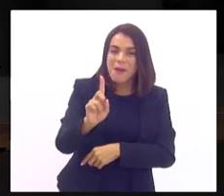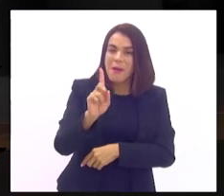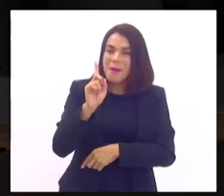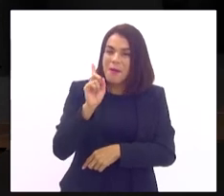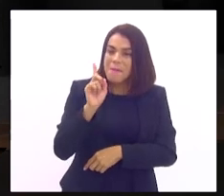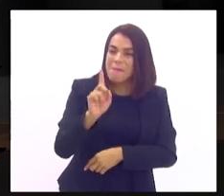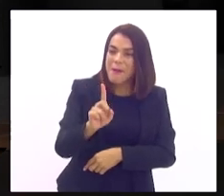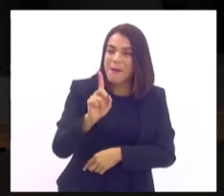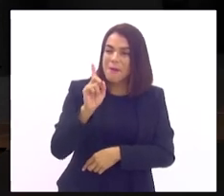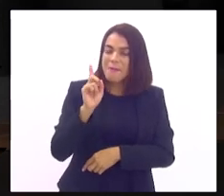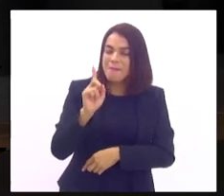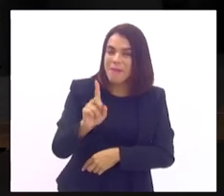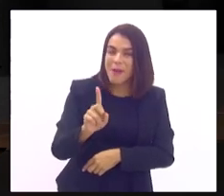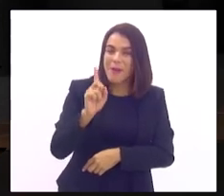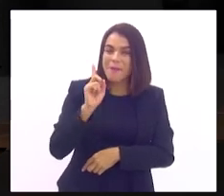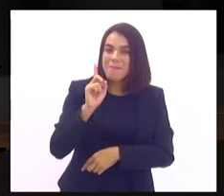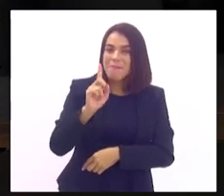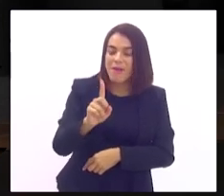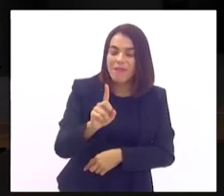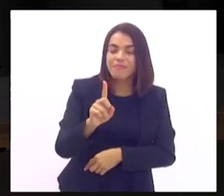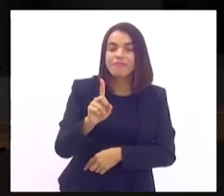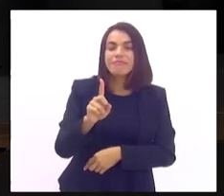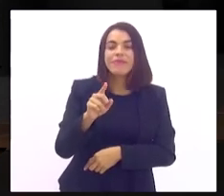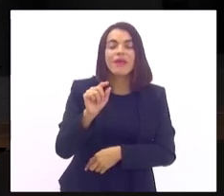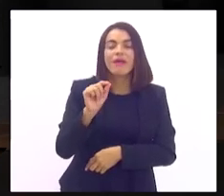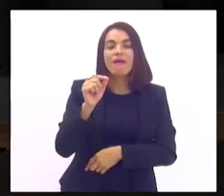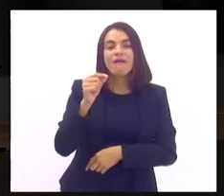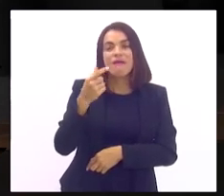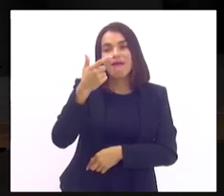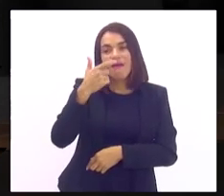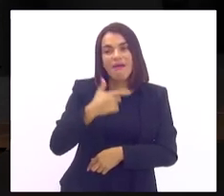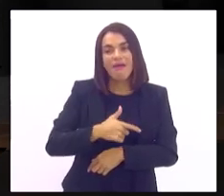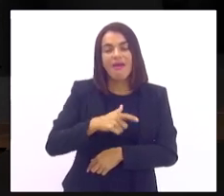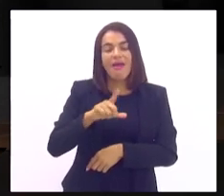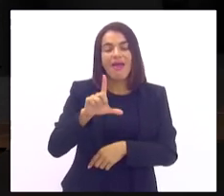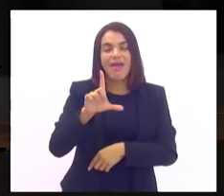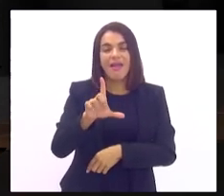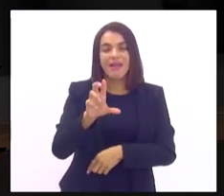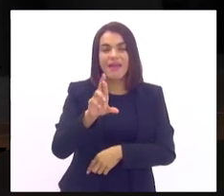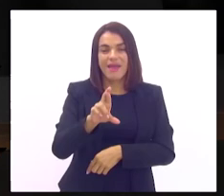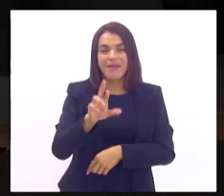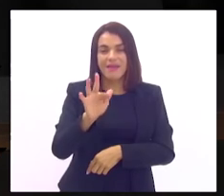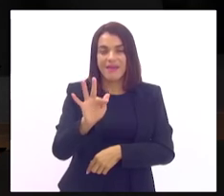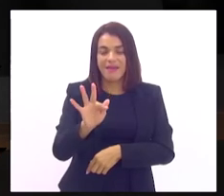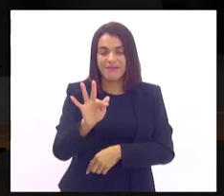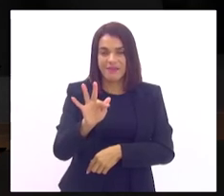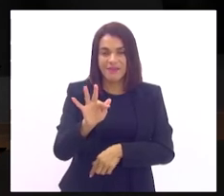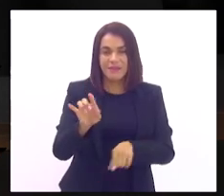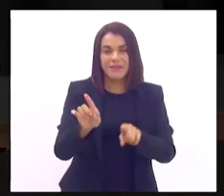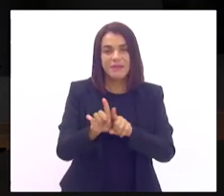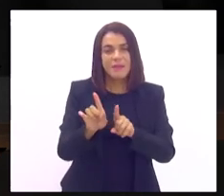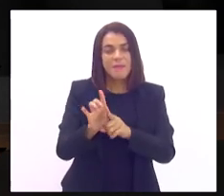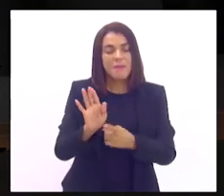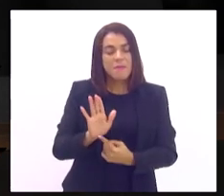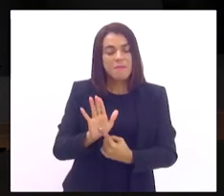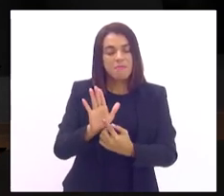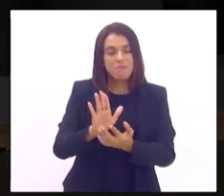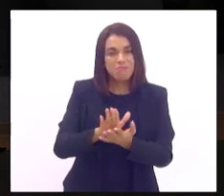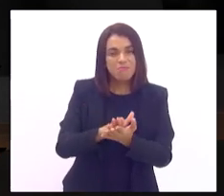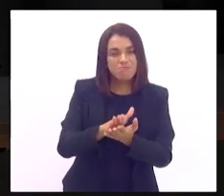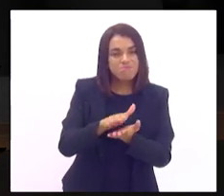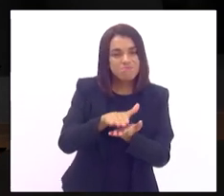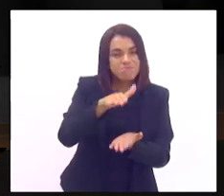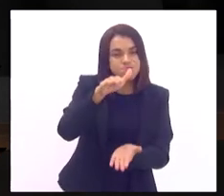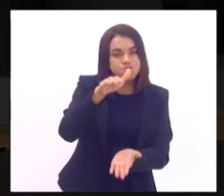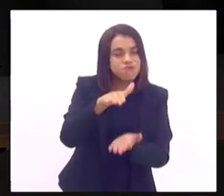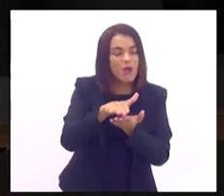com a prestação de contas, né, cumprindo a LRF e trazendo os números do nosso Estado. E